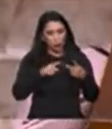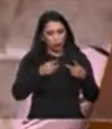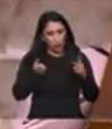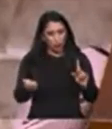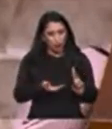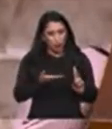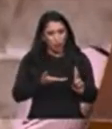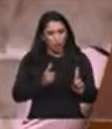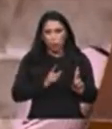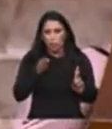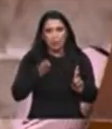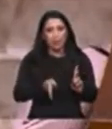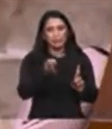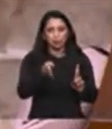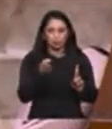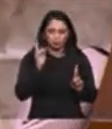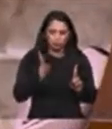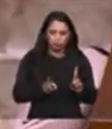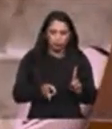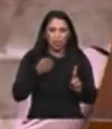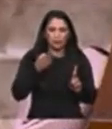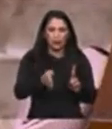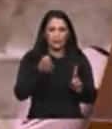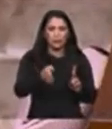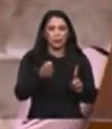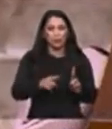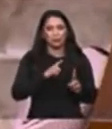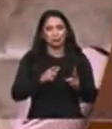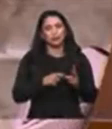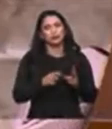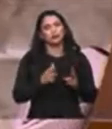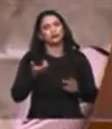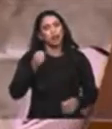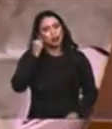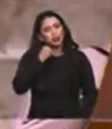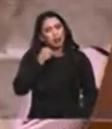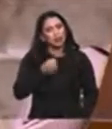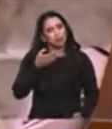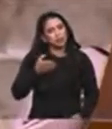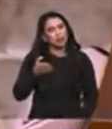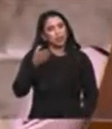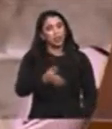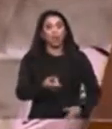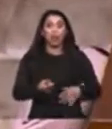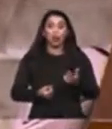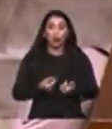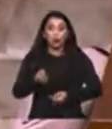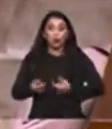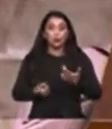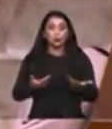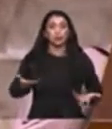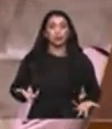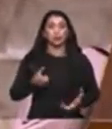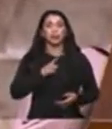Se isoladamente considerada a presença de um parlamentar nos atos de uma sociedade, isso eu já até falei, de economia mista por ocasião